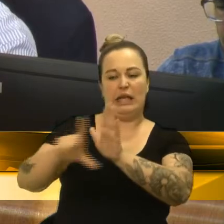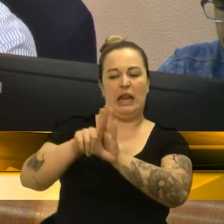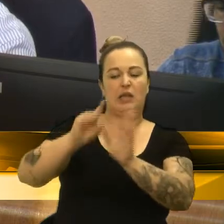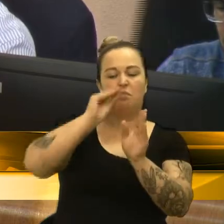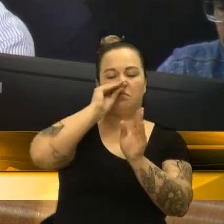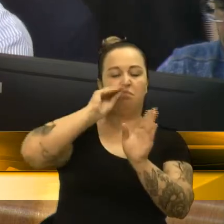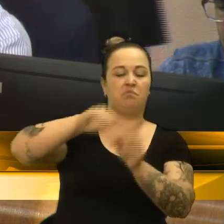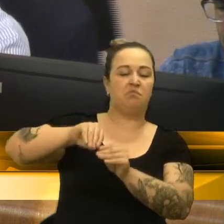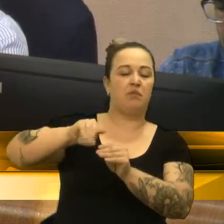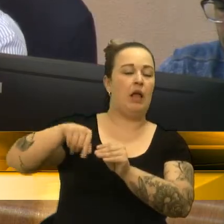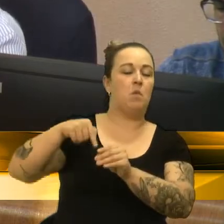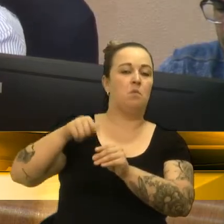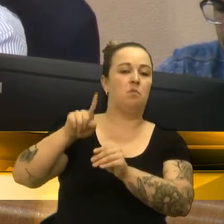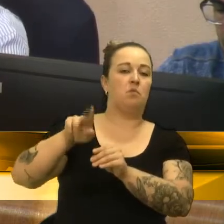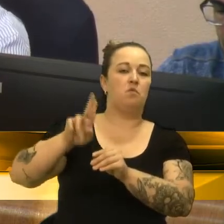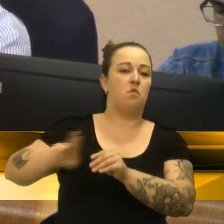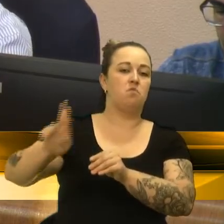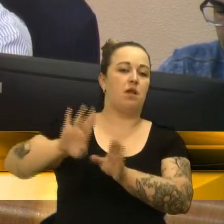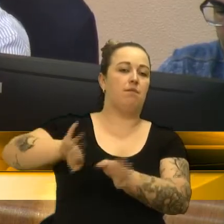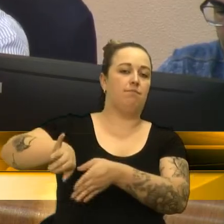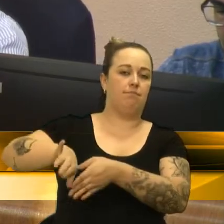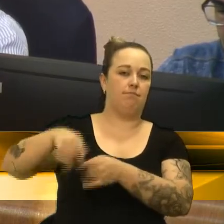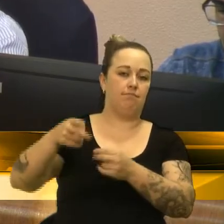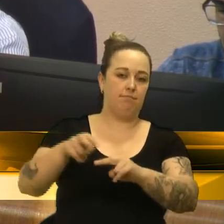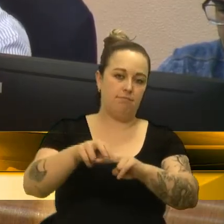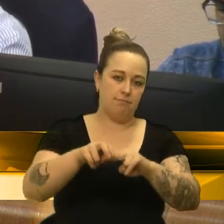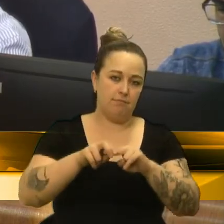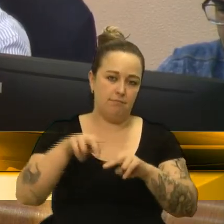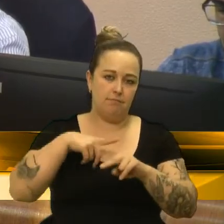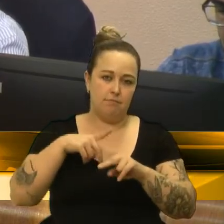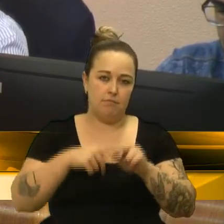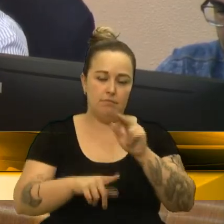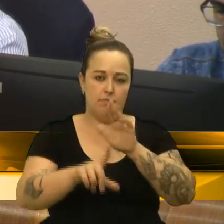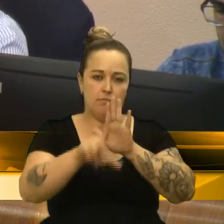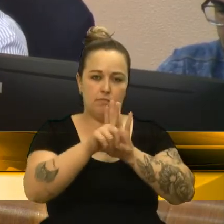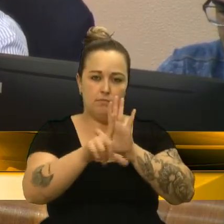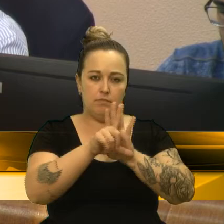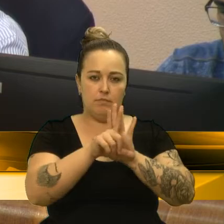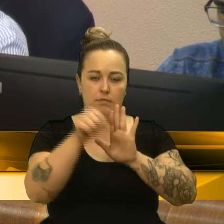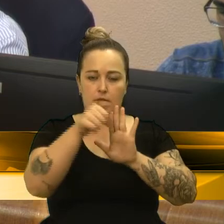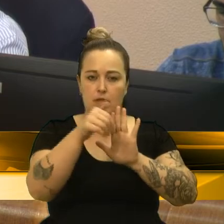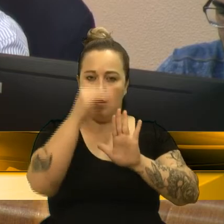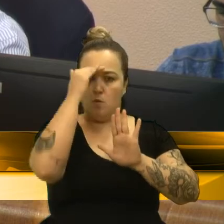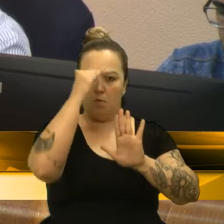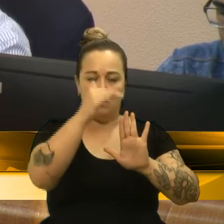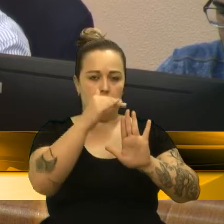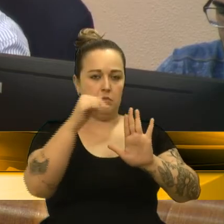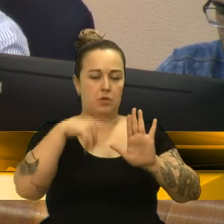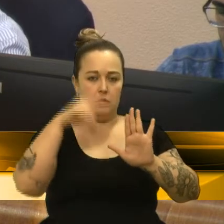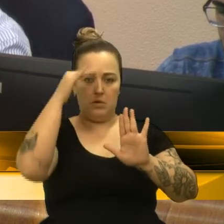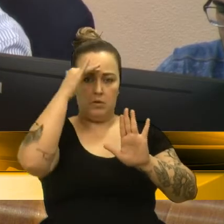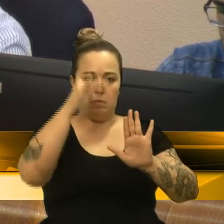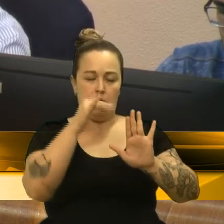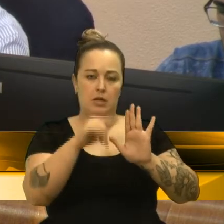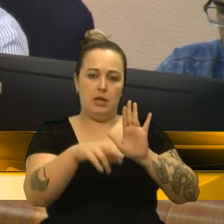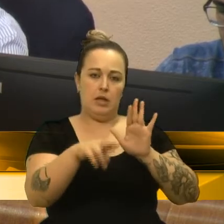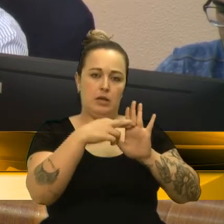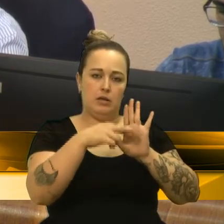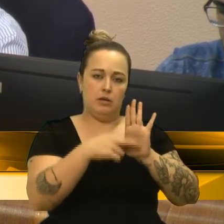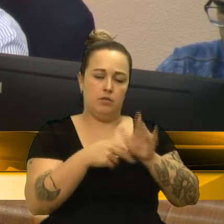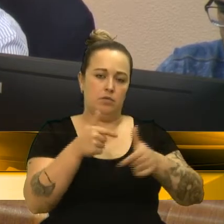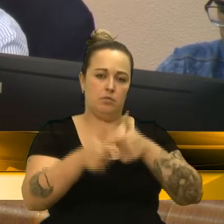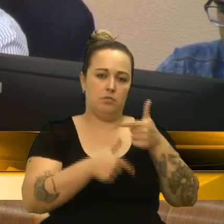De toda sorte, o Decreto-Lei 201/67 não regulamenta a forma pela qual devem funcionar as sessões das câmaras municipais